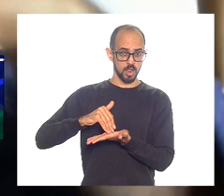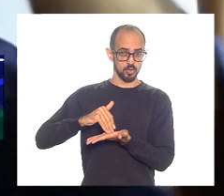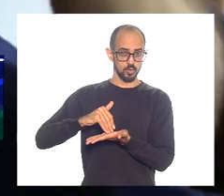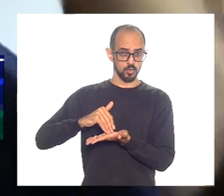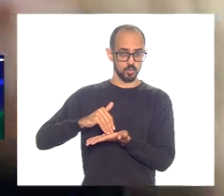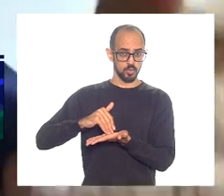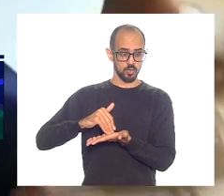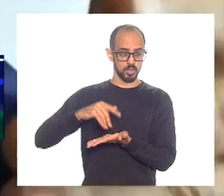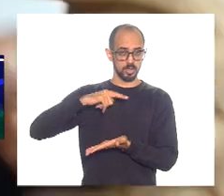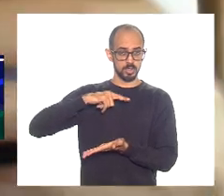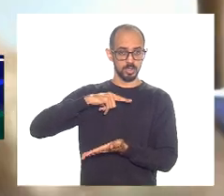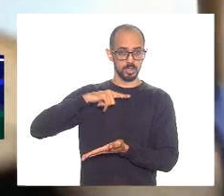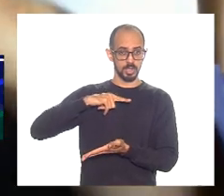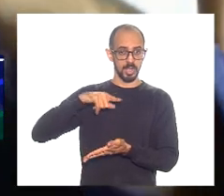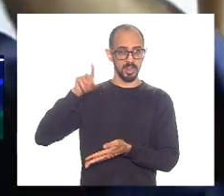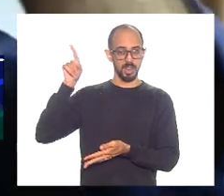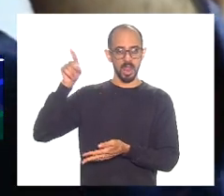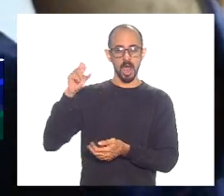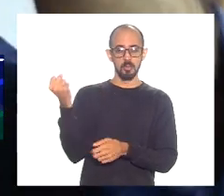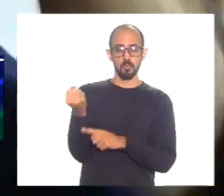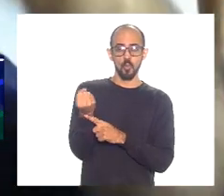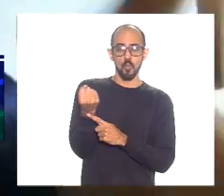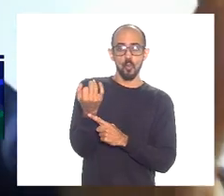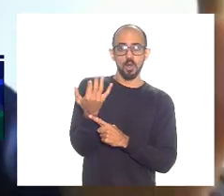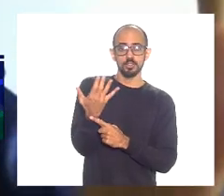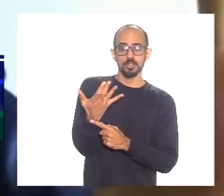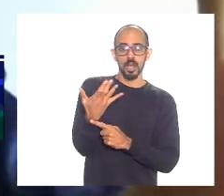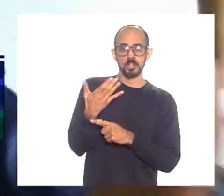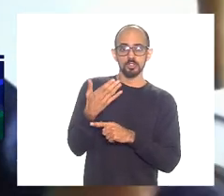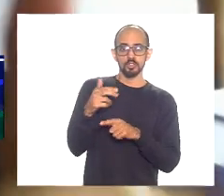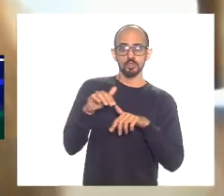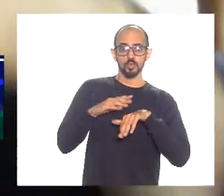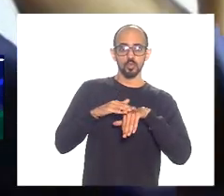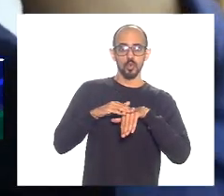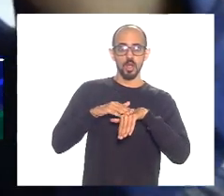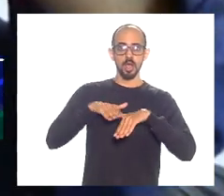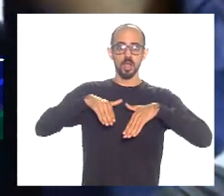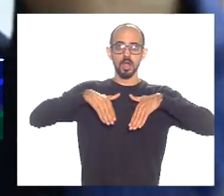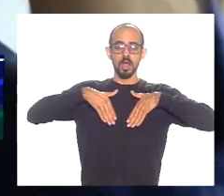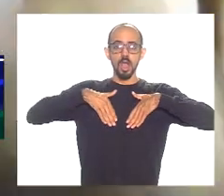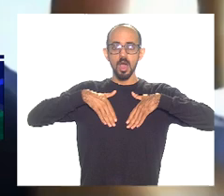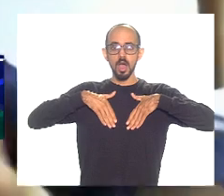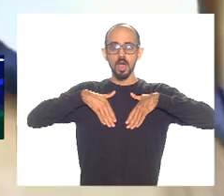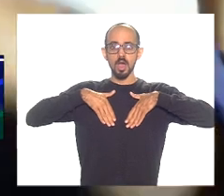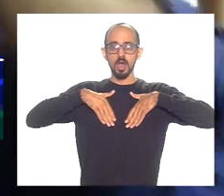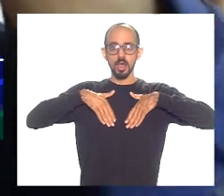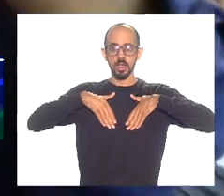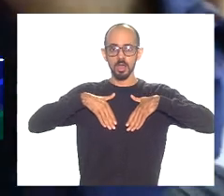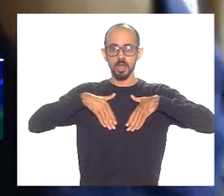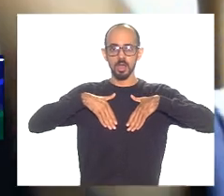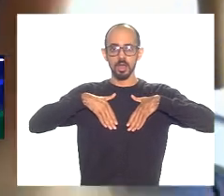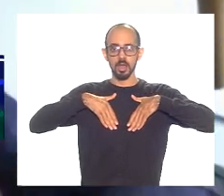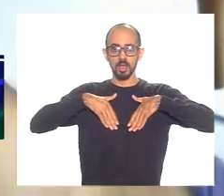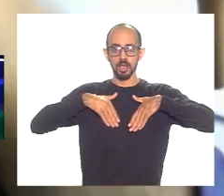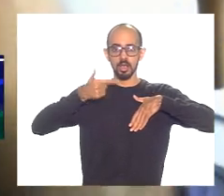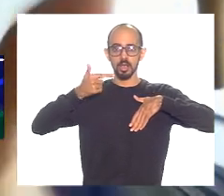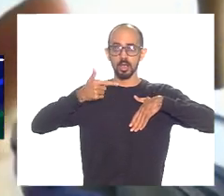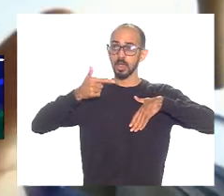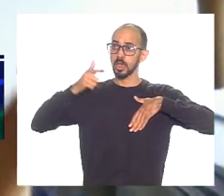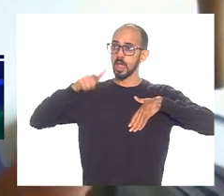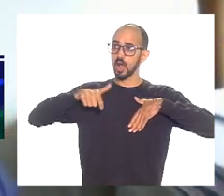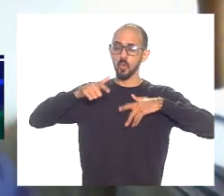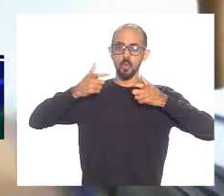um índice de tuberculose muito grande, que tem zonas de sombra, não tem aeração,